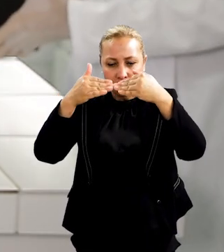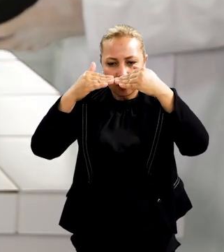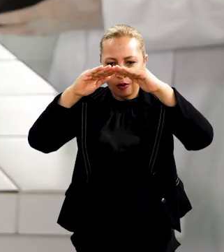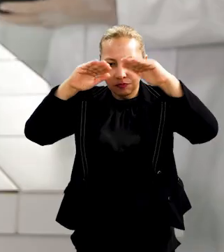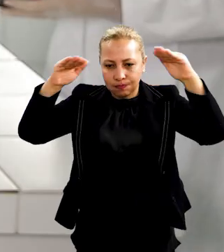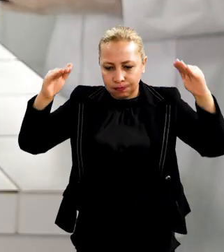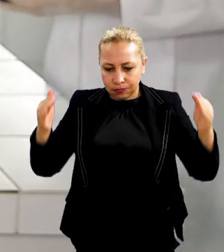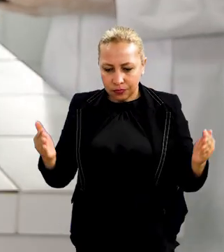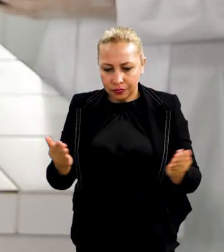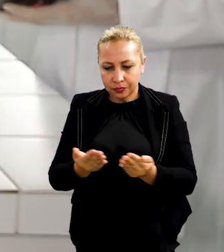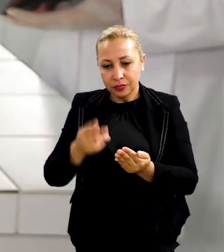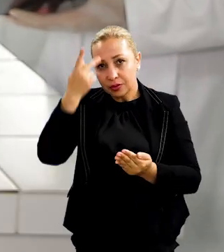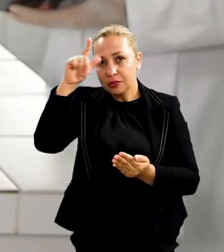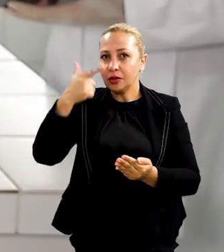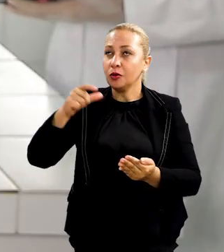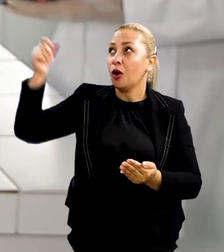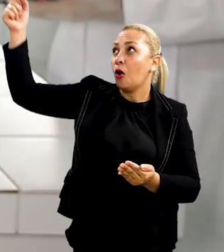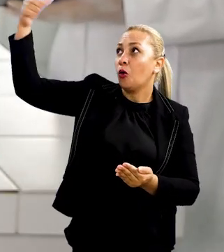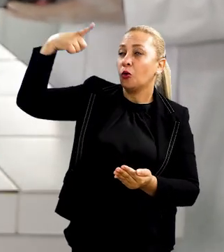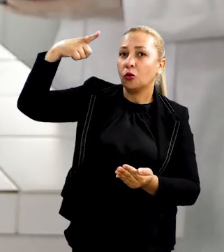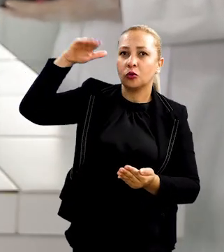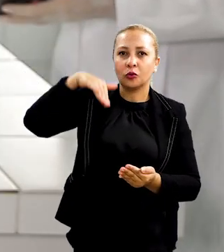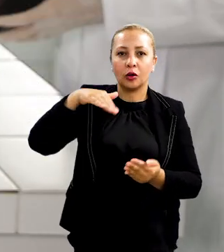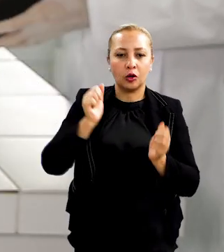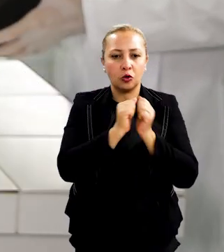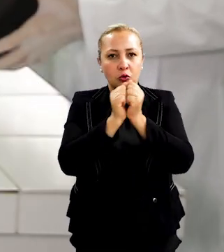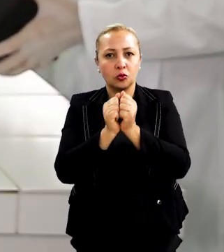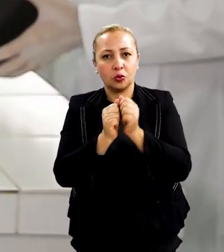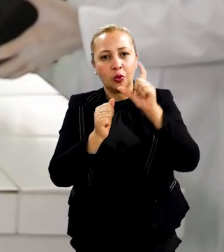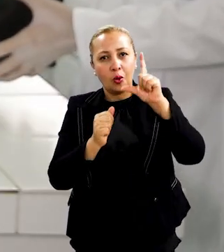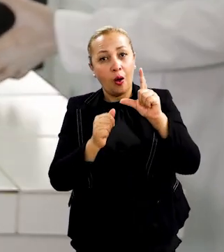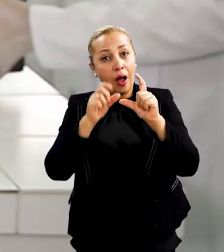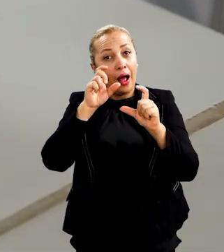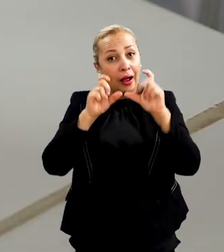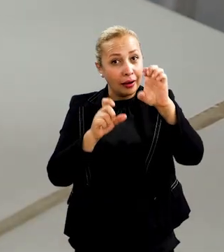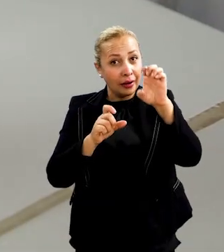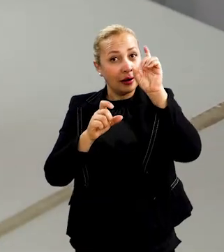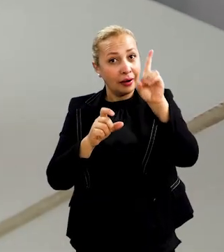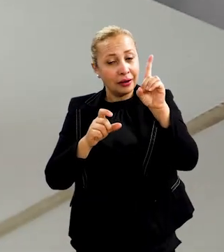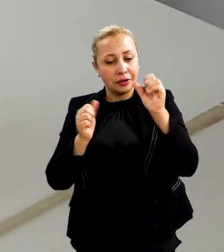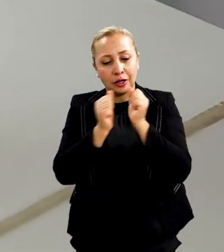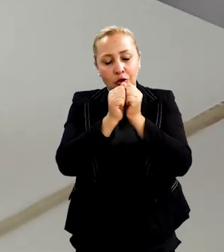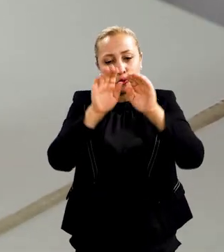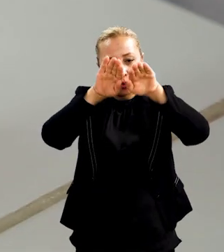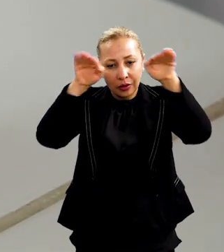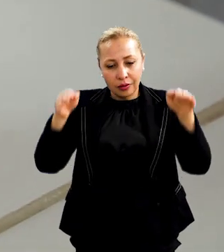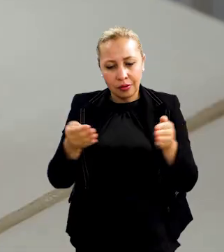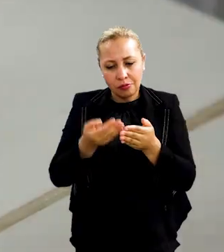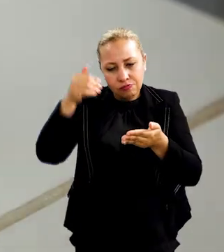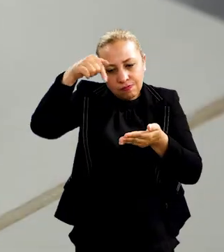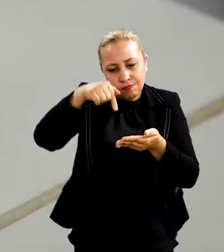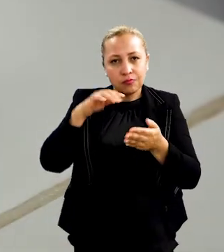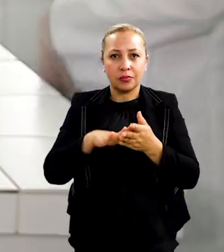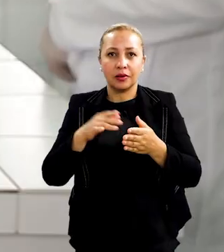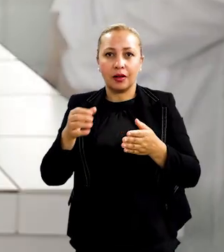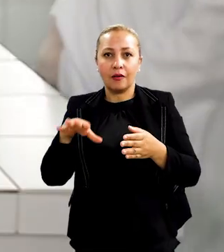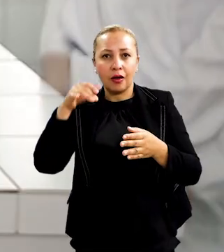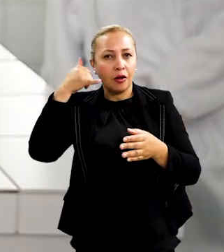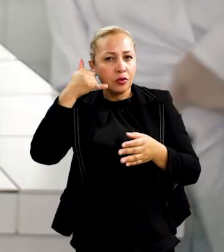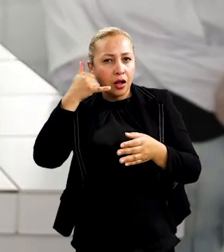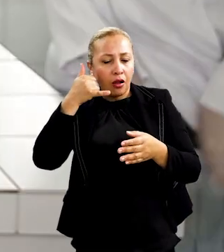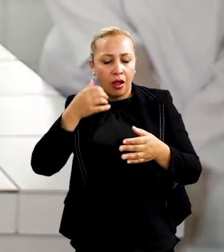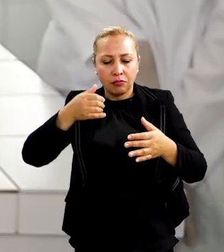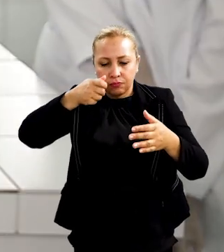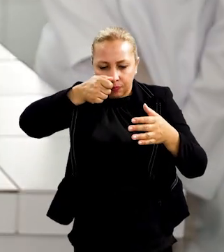caixa para que não haja interação entre a luz externa com o LED que está aqui na nossa caixa. Então aqui a gente vem com